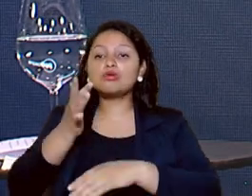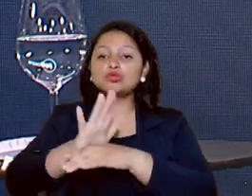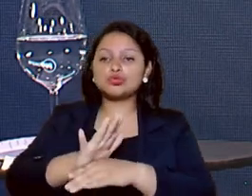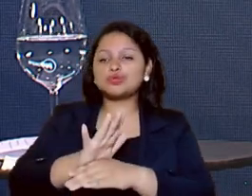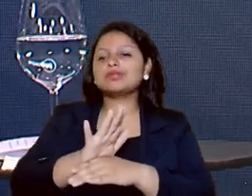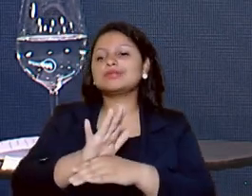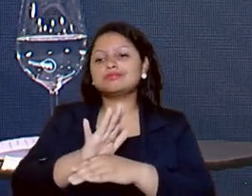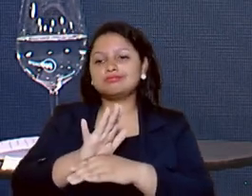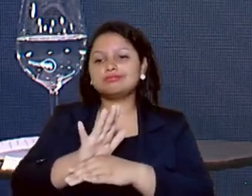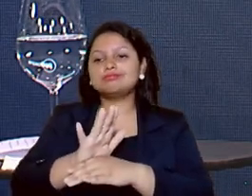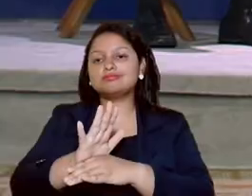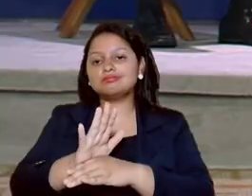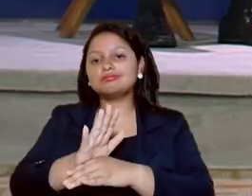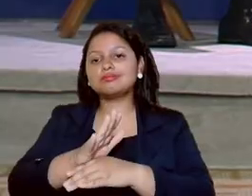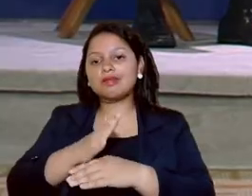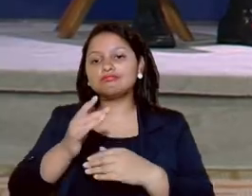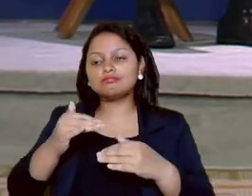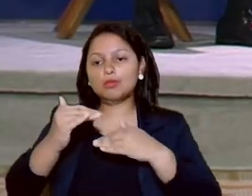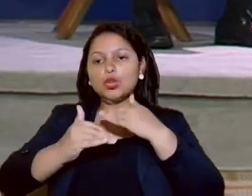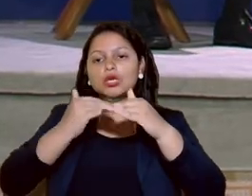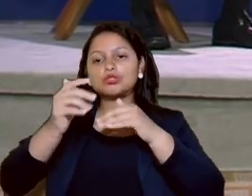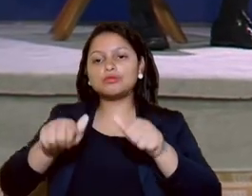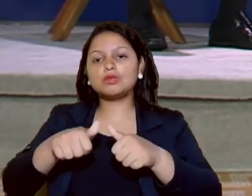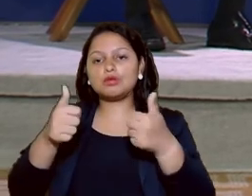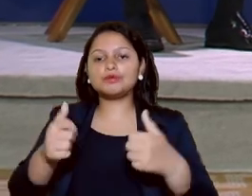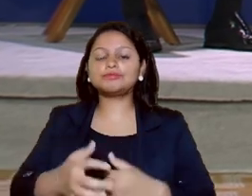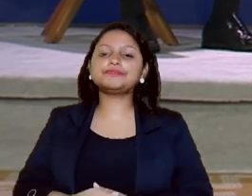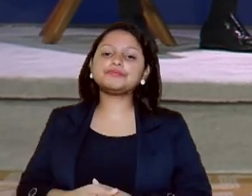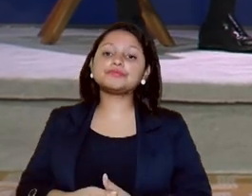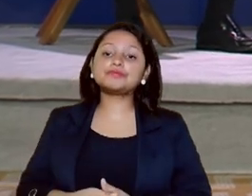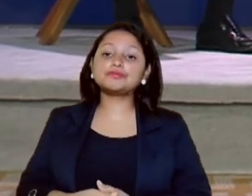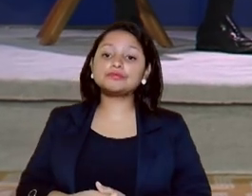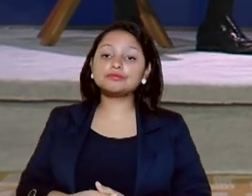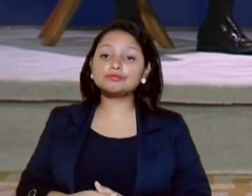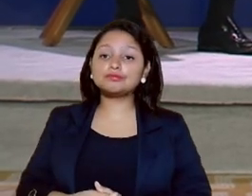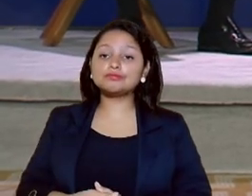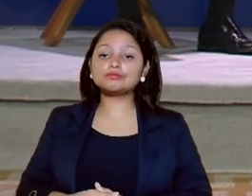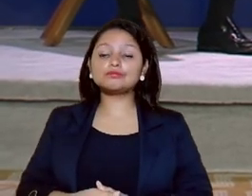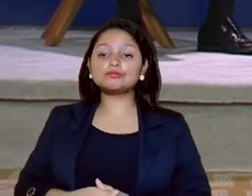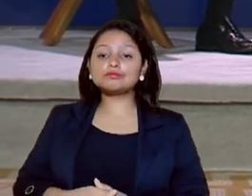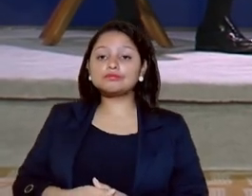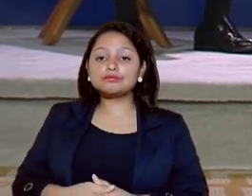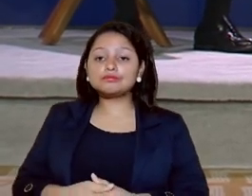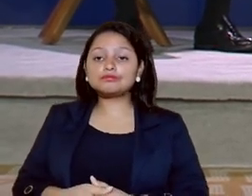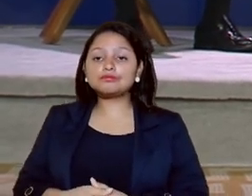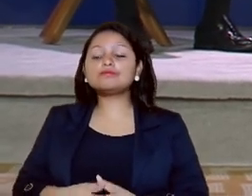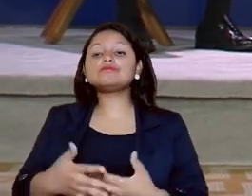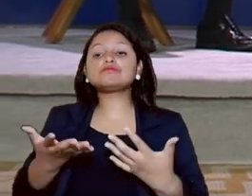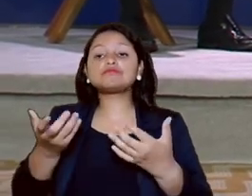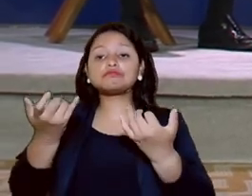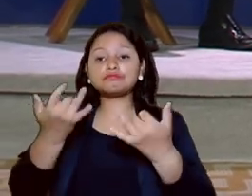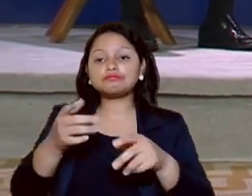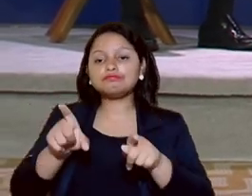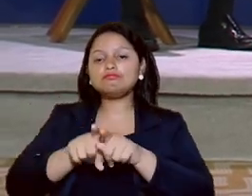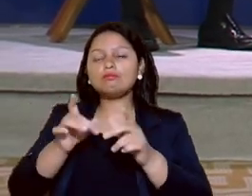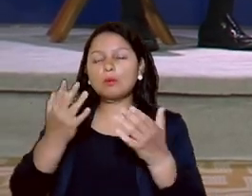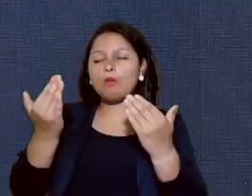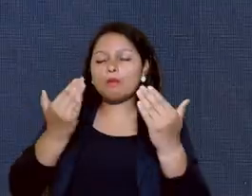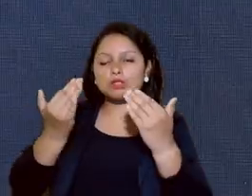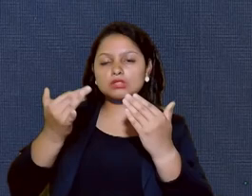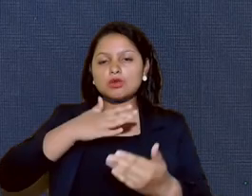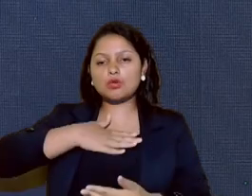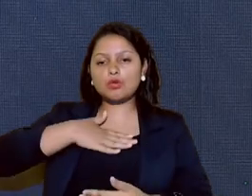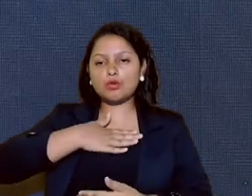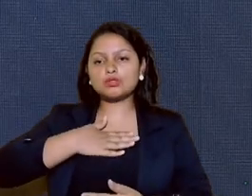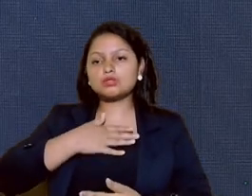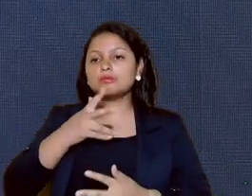nessa caminhada só voltando aqui a pergunta e o primeiro ponto do Alencar eu acho que fazendo aqui uma analogia que eu gosto de fazer da